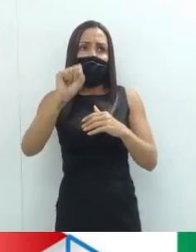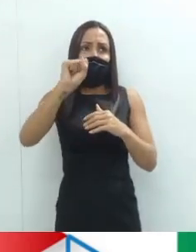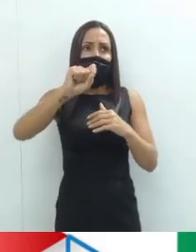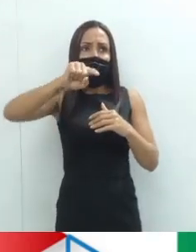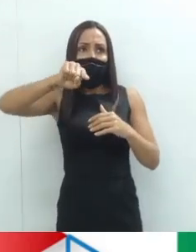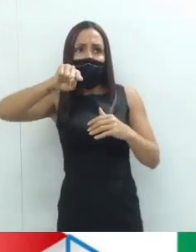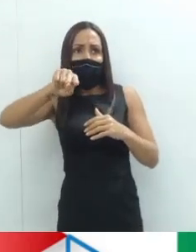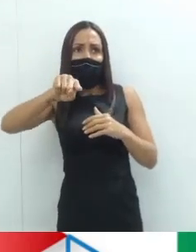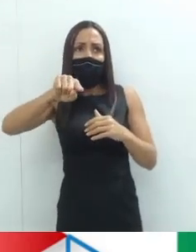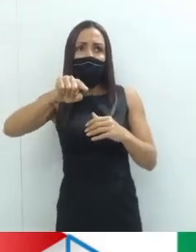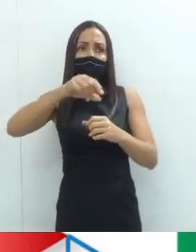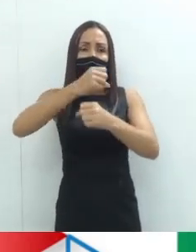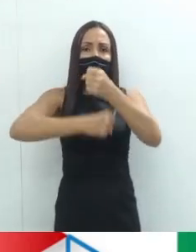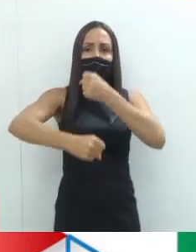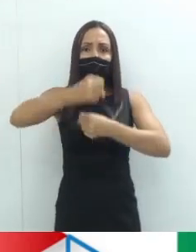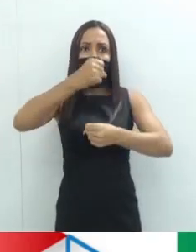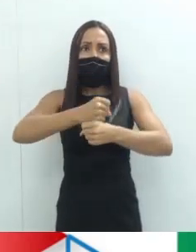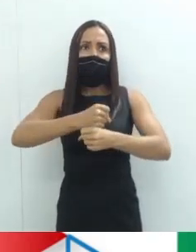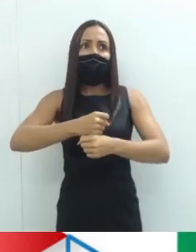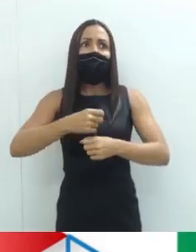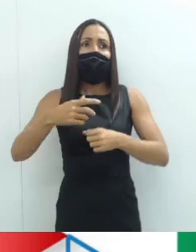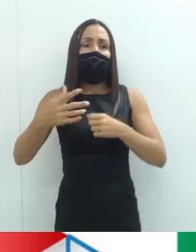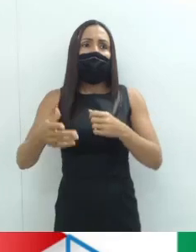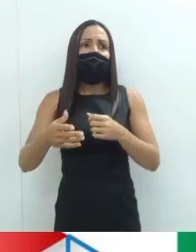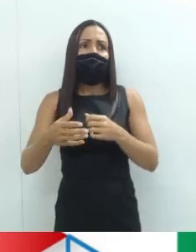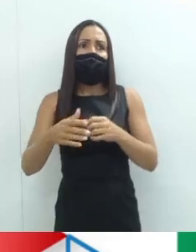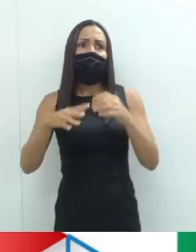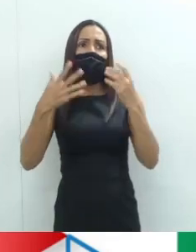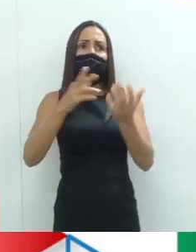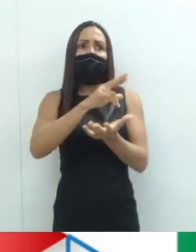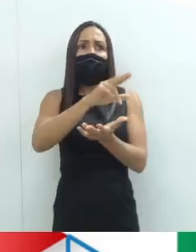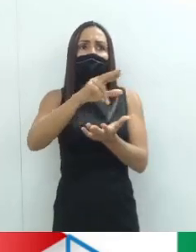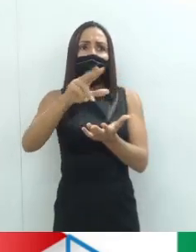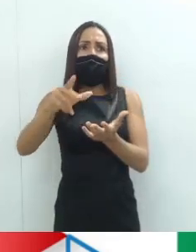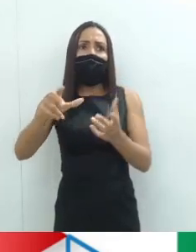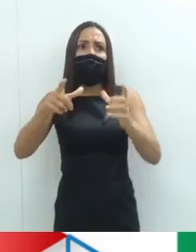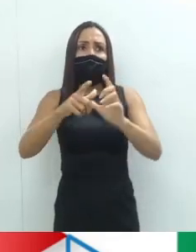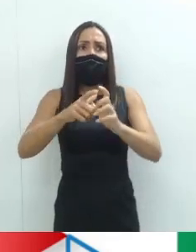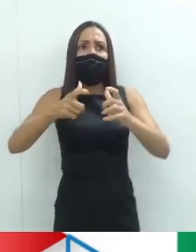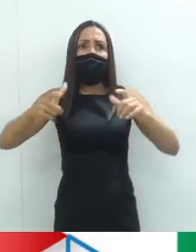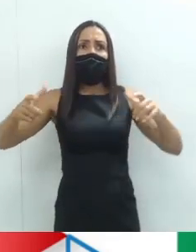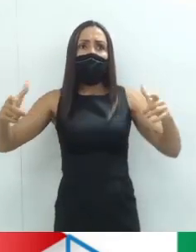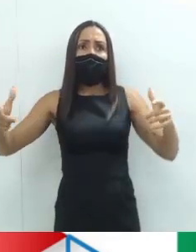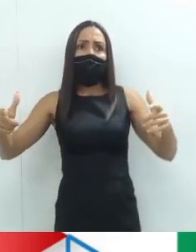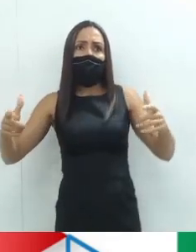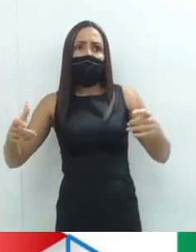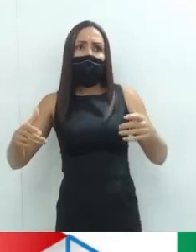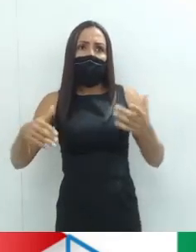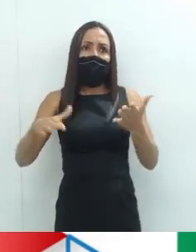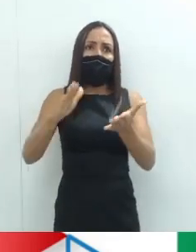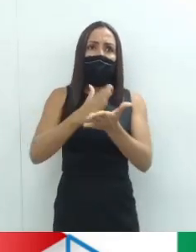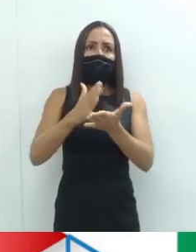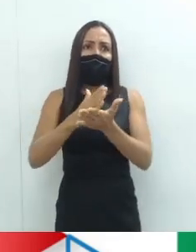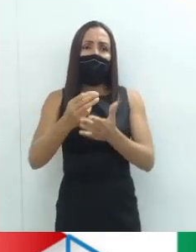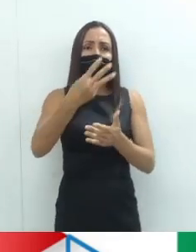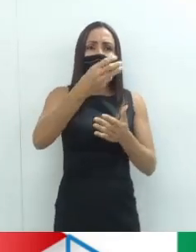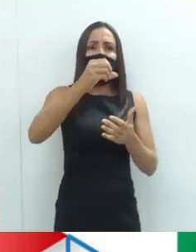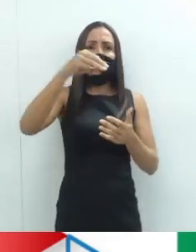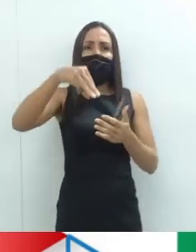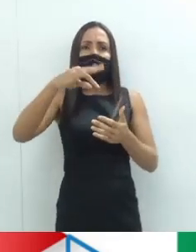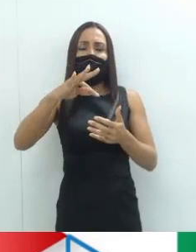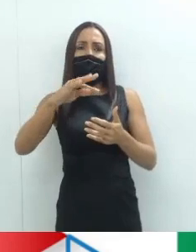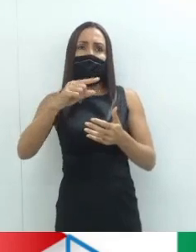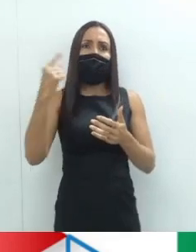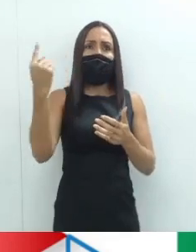8.000 anos atrás. Podem atingir diversos tamanhos e alguns alcançam mais de 30 metros de